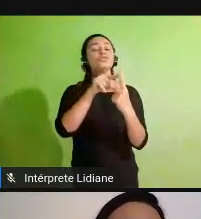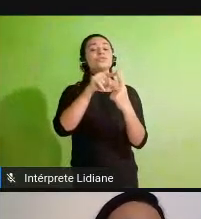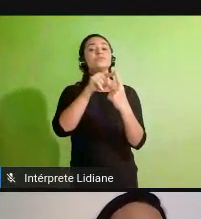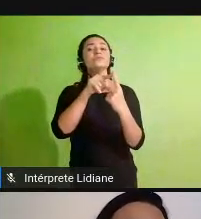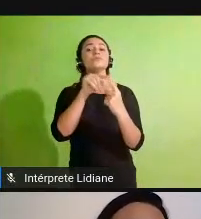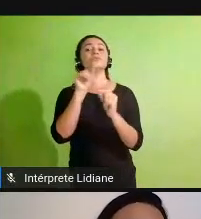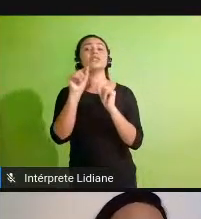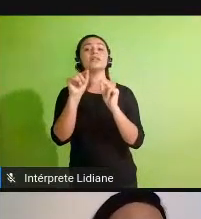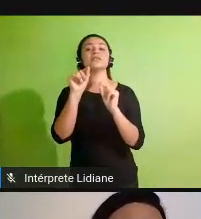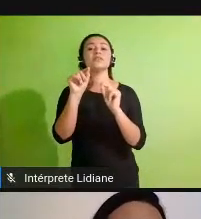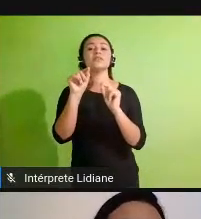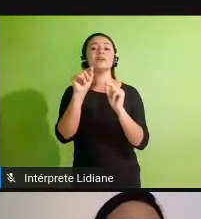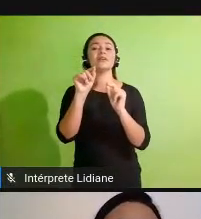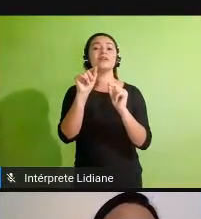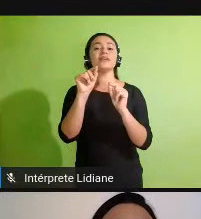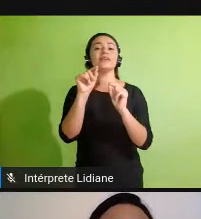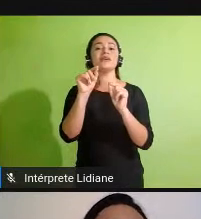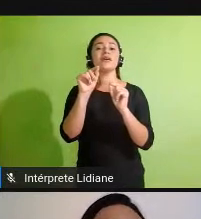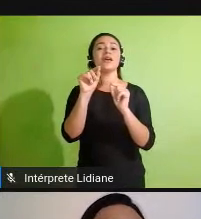um sentimento compartilhado,